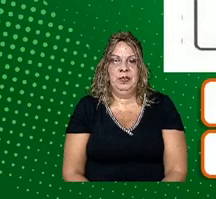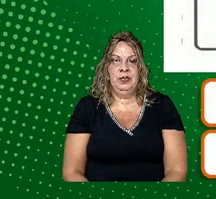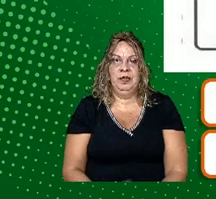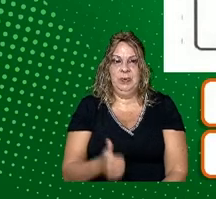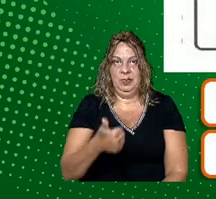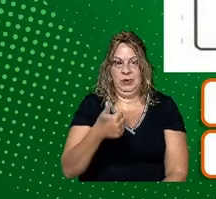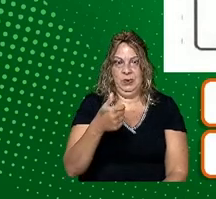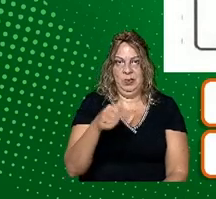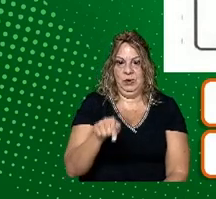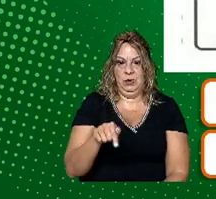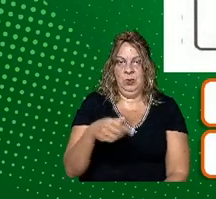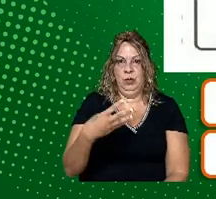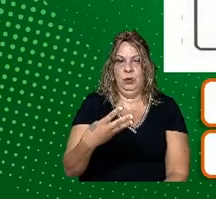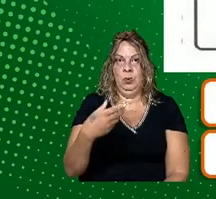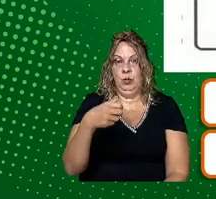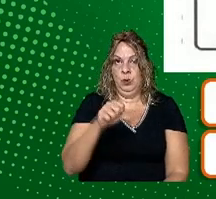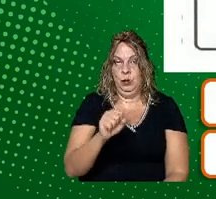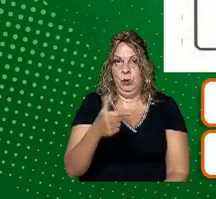título